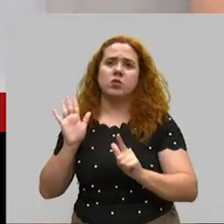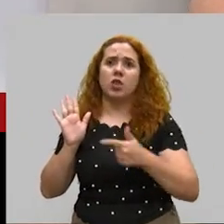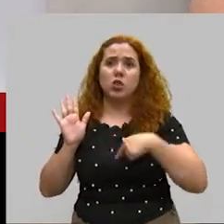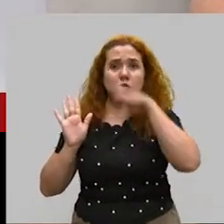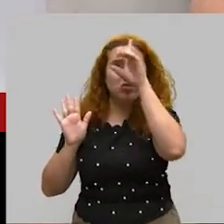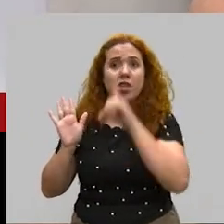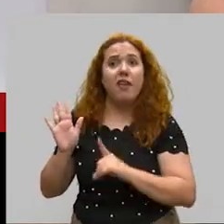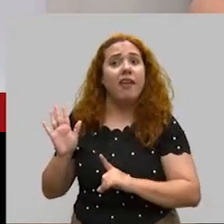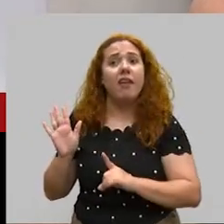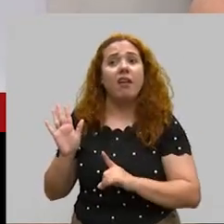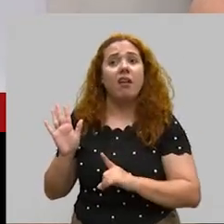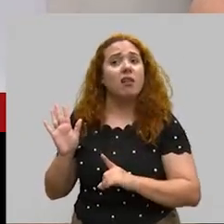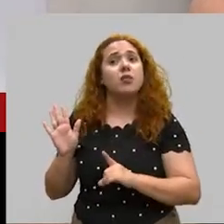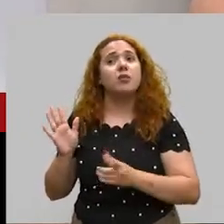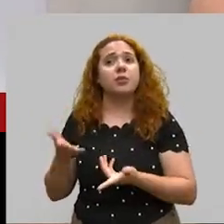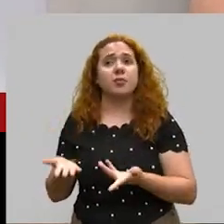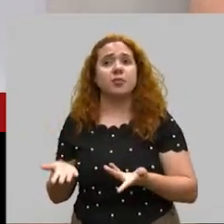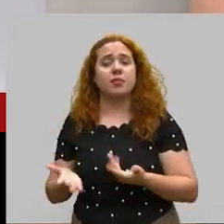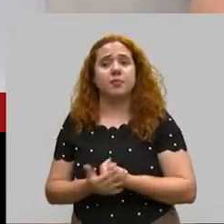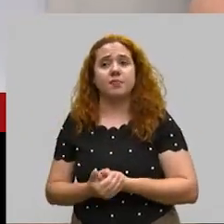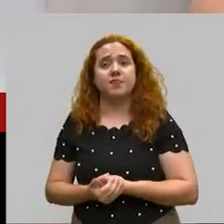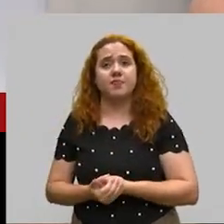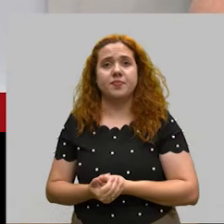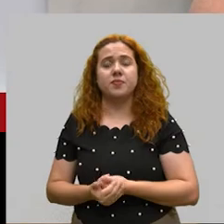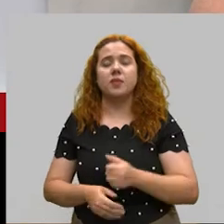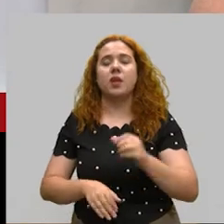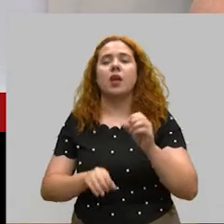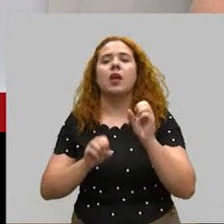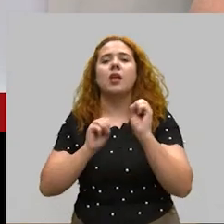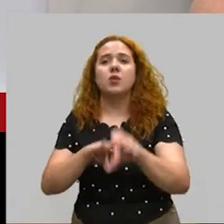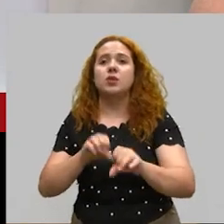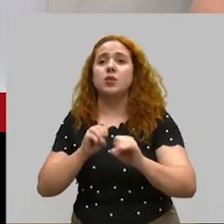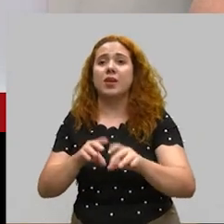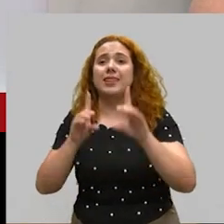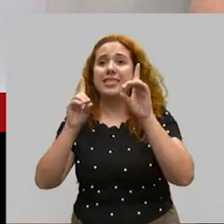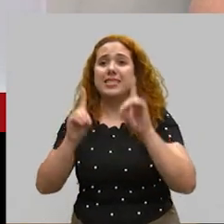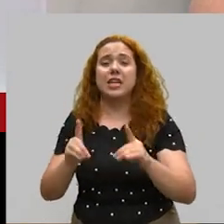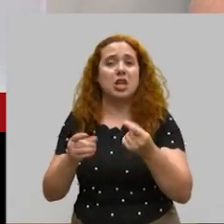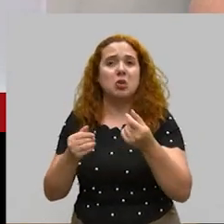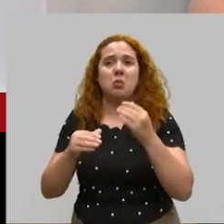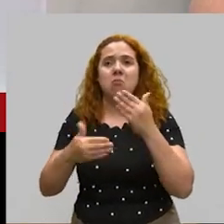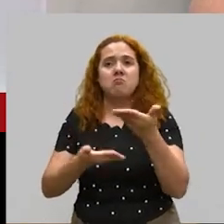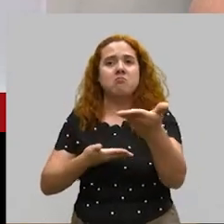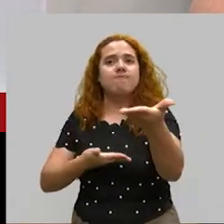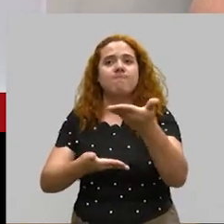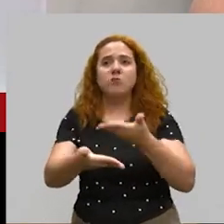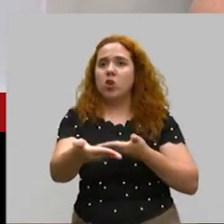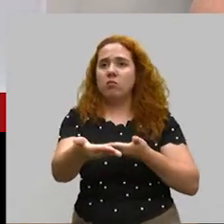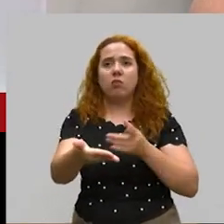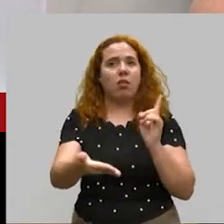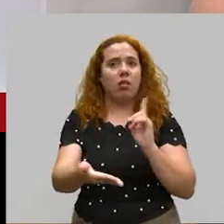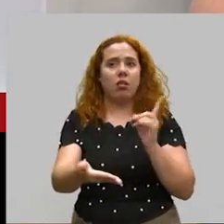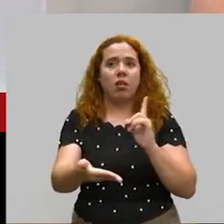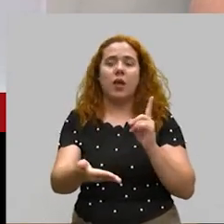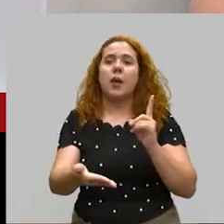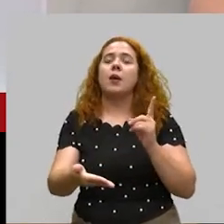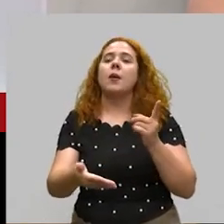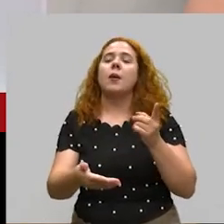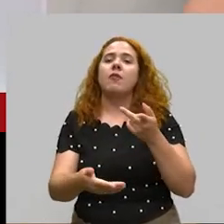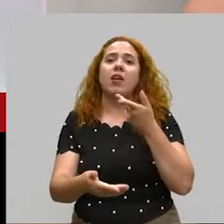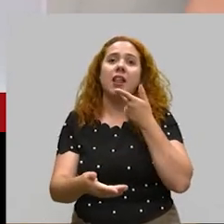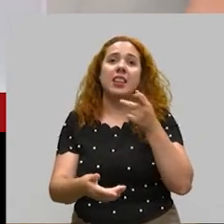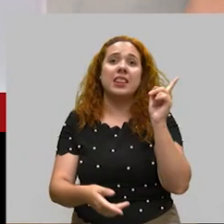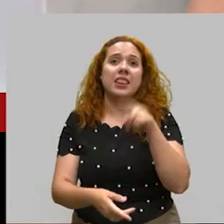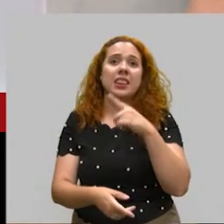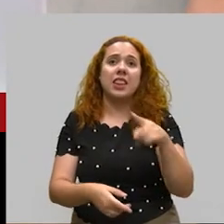mesmo né Não tem não tem como negar então educação é direito não é mercadoria e nós vamos dizer não a privatização e